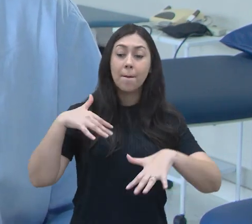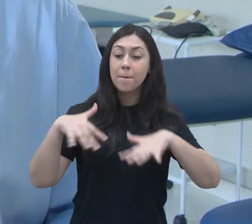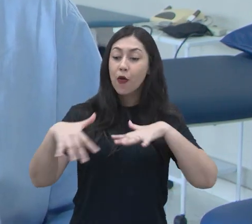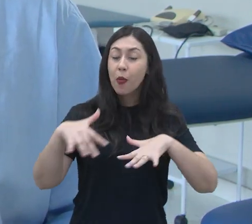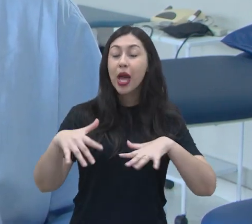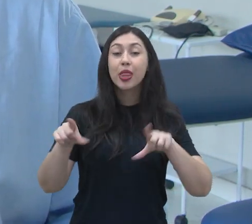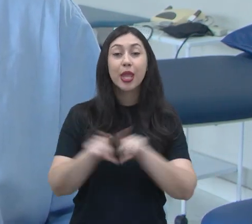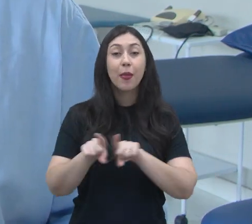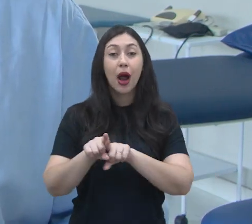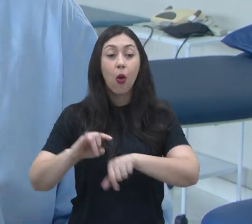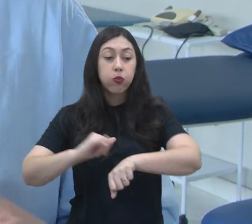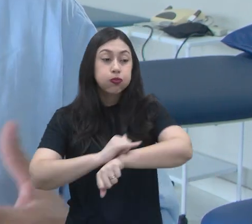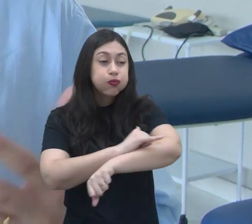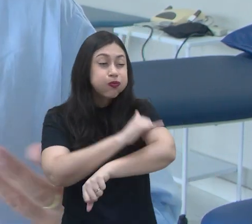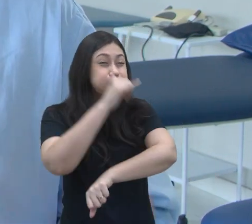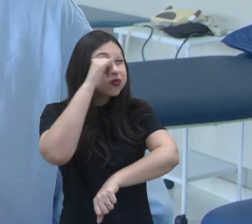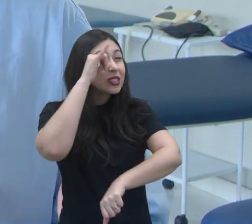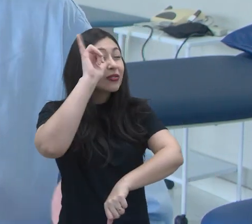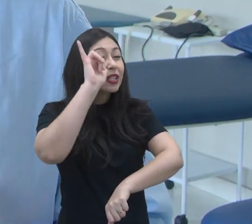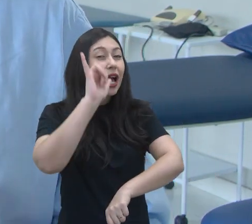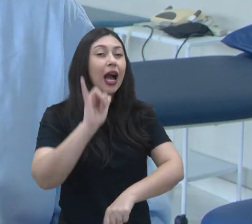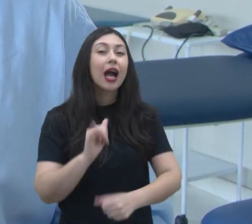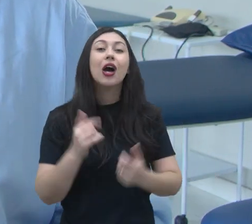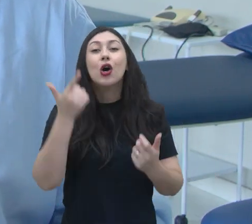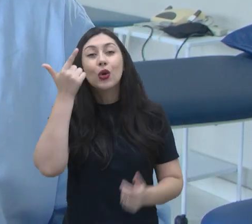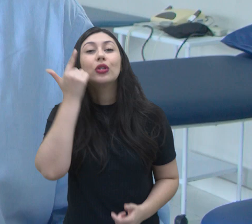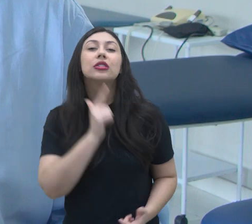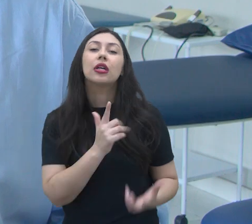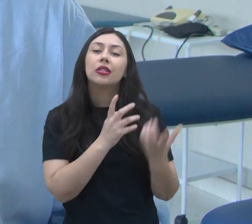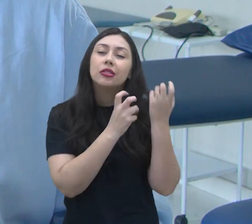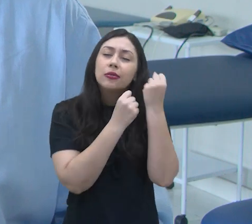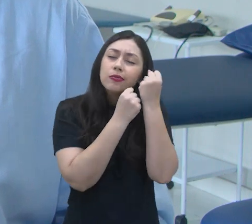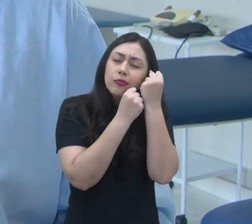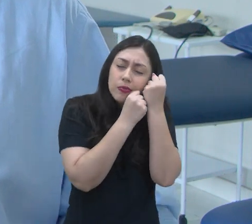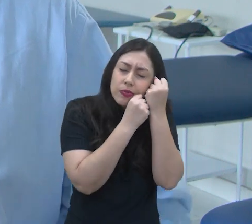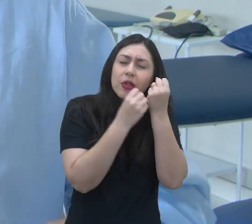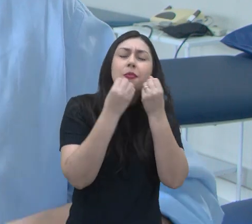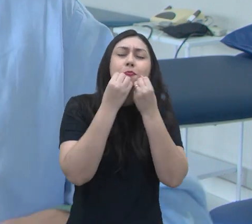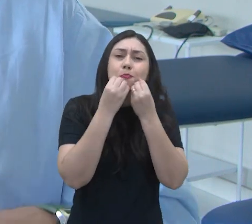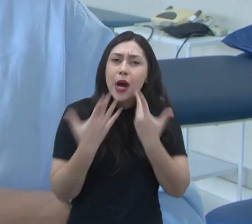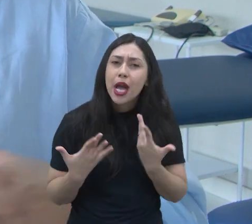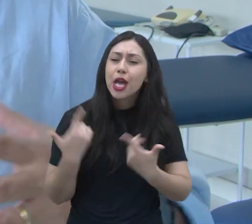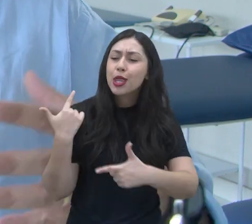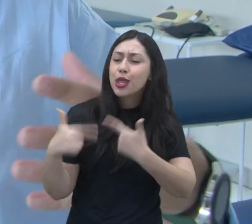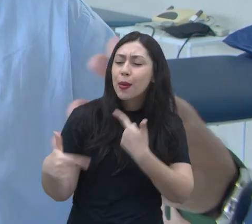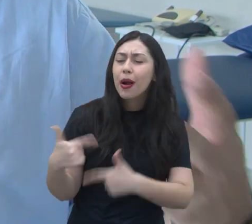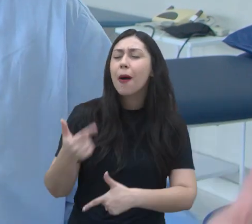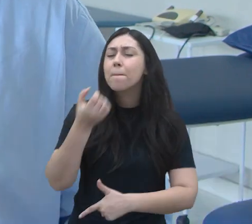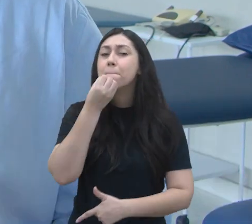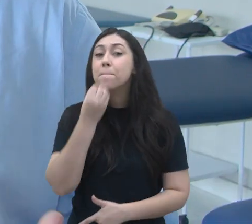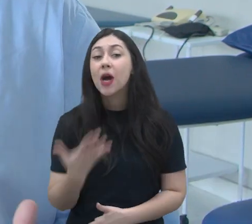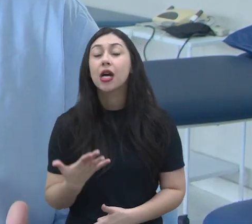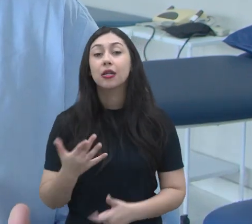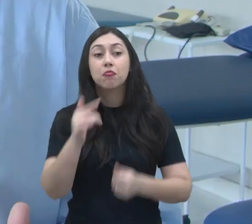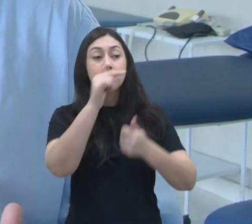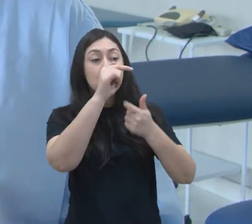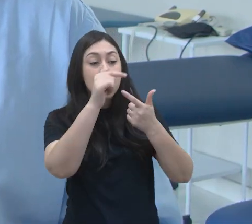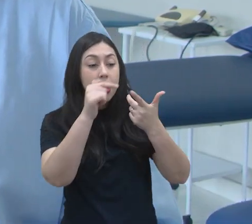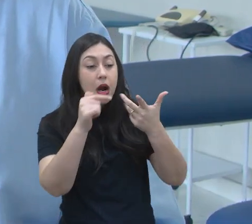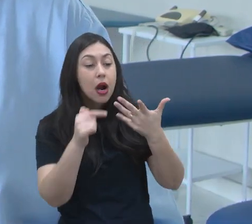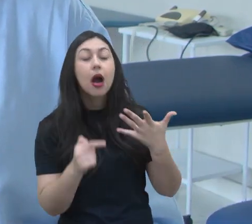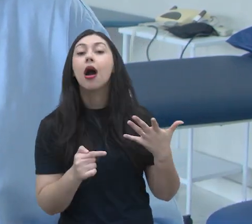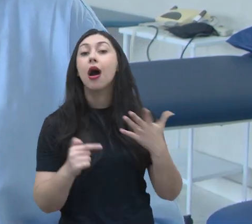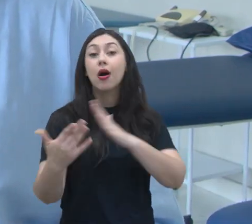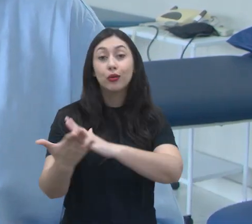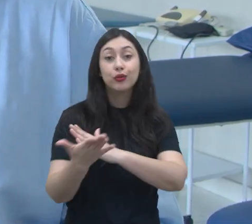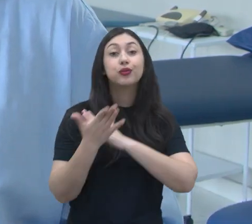motor, controle de peso, melhora sono, melhora a produtividade. Dentro das respostas